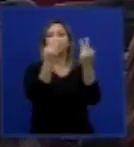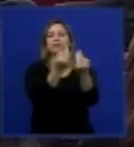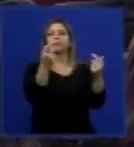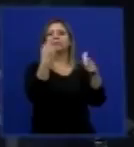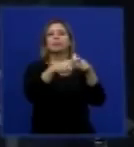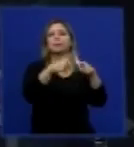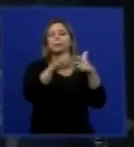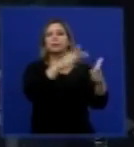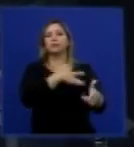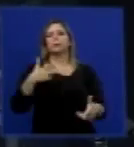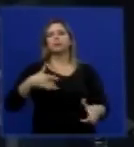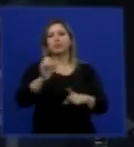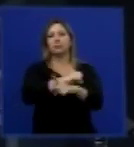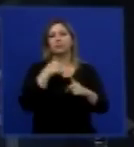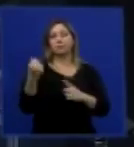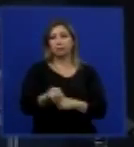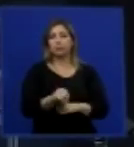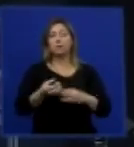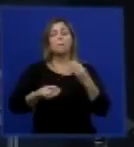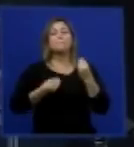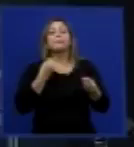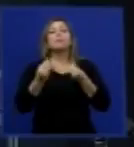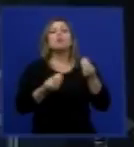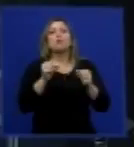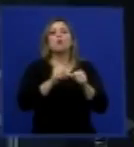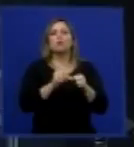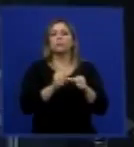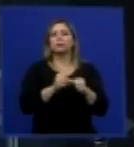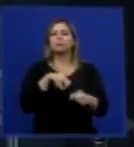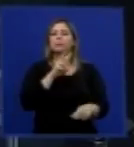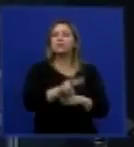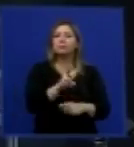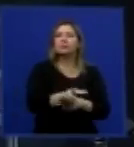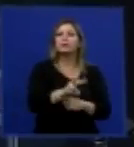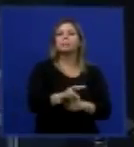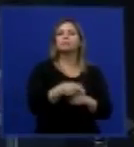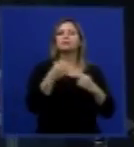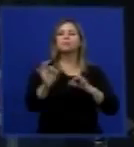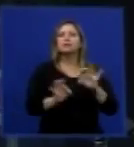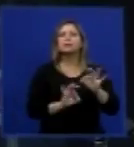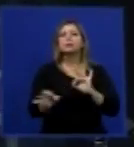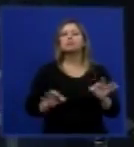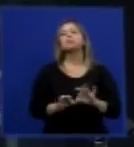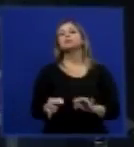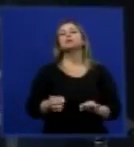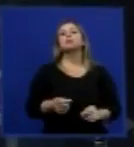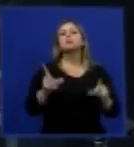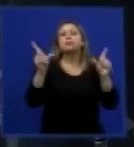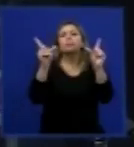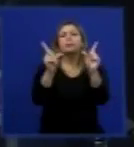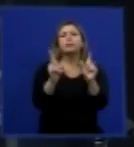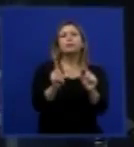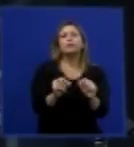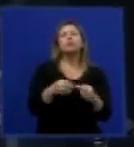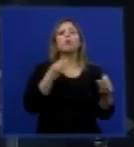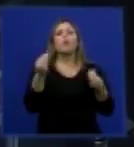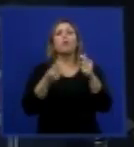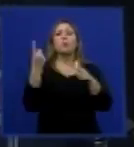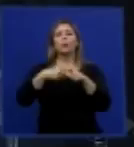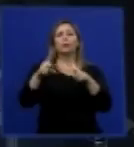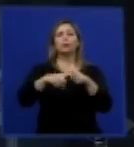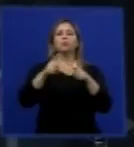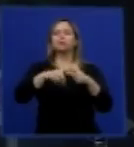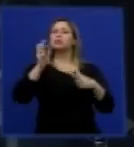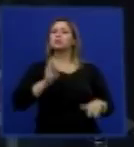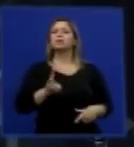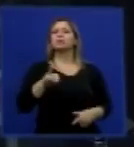gente mas não há outra forma de de nós diminuirmos este problema porque to